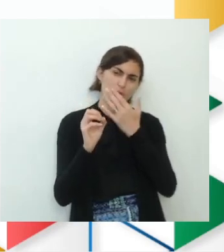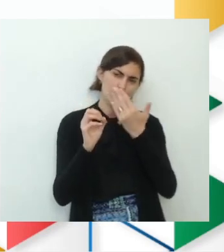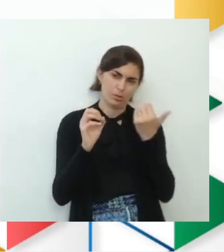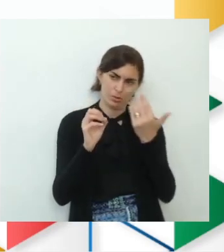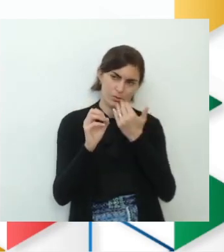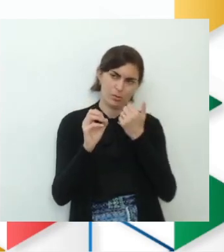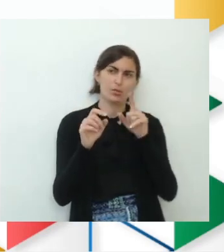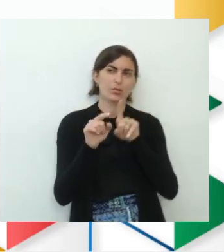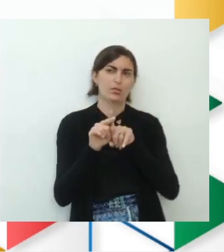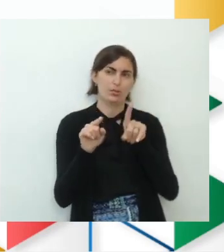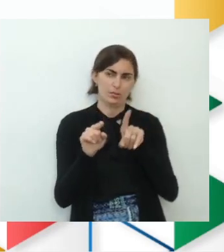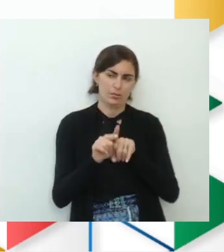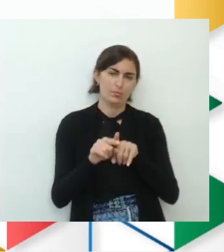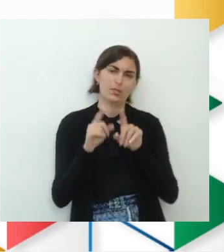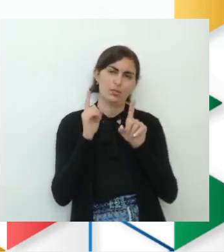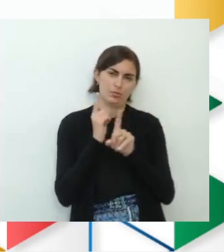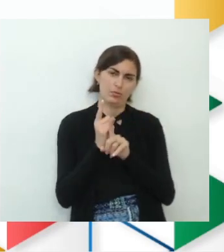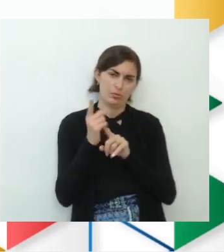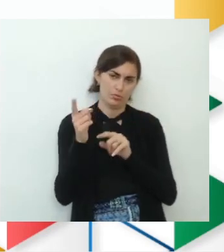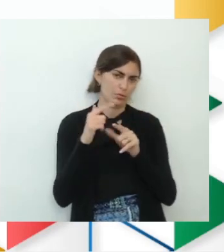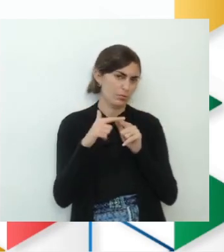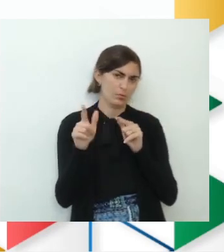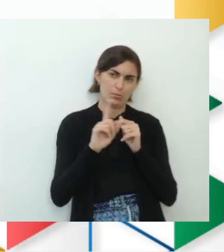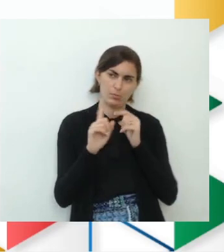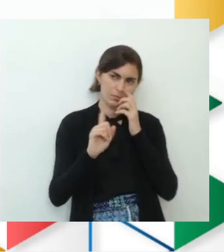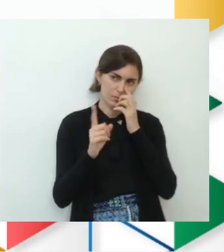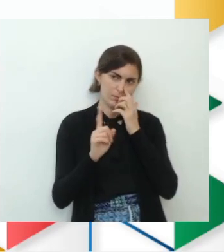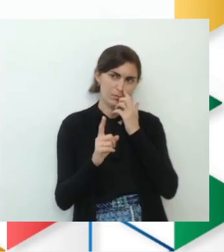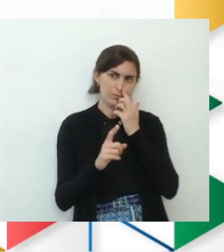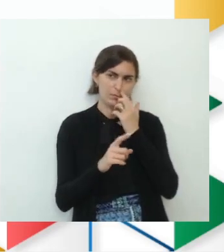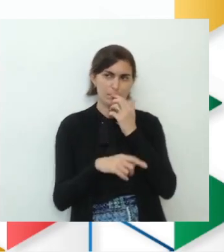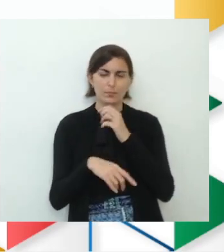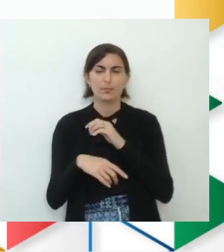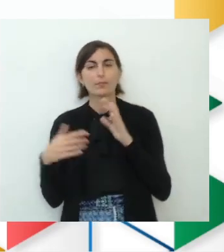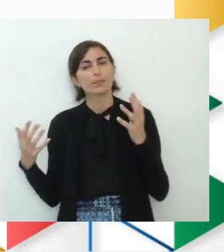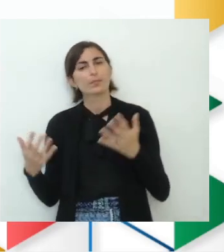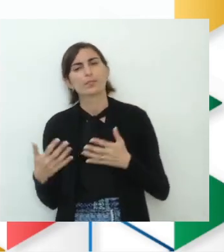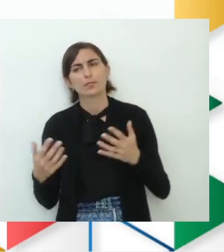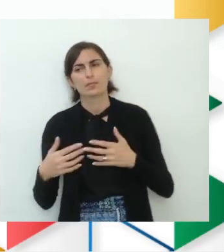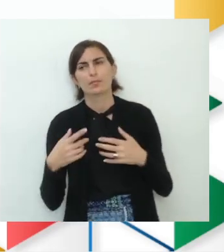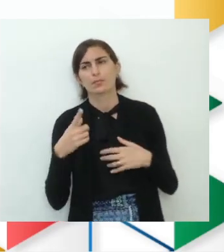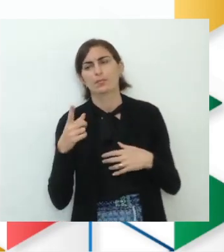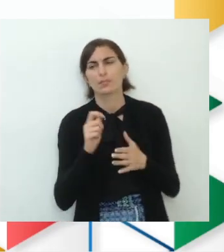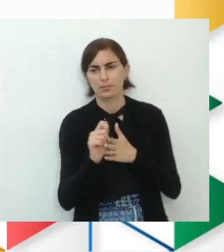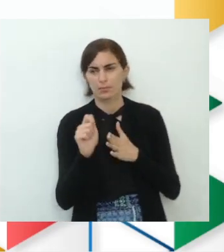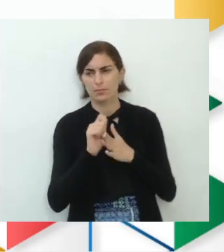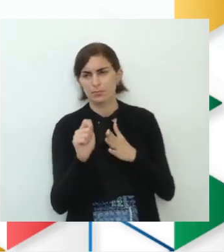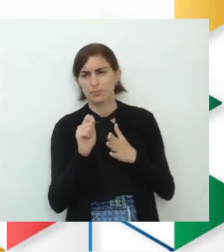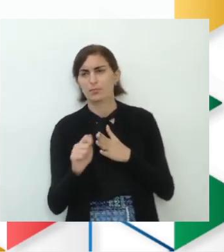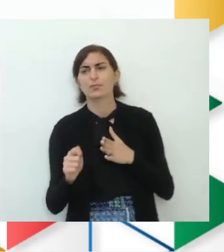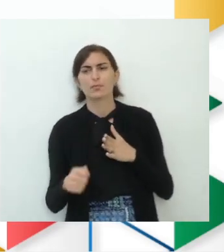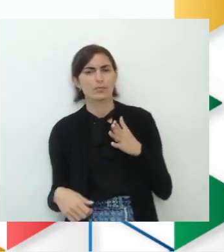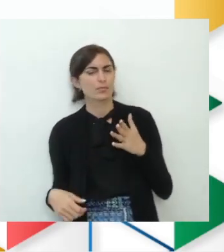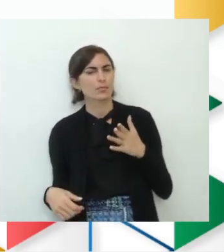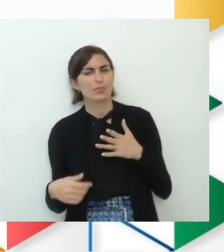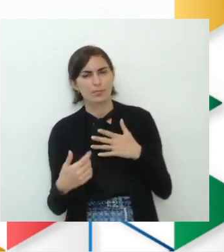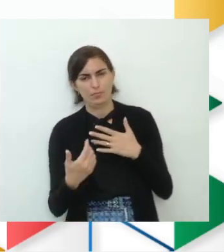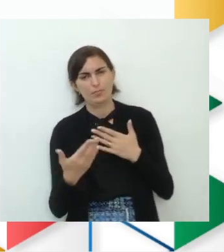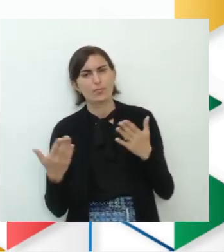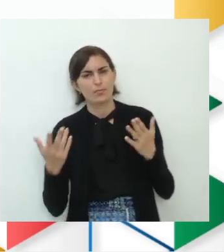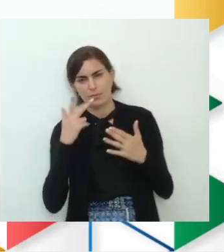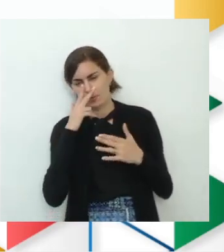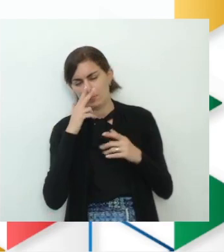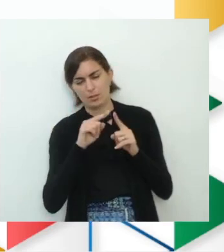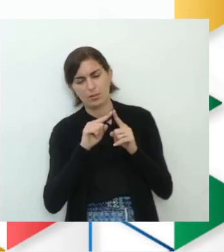esquerdo, também localiza ele, tá? Não tem problema não, não se preocupa. Agora nós vamos escrever entre essa